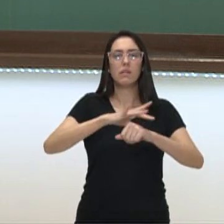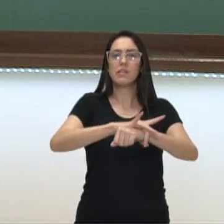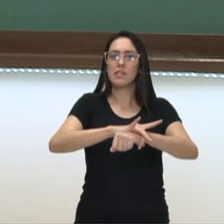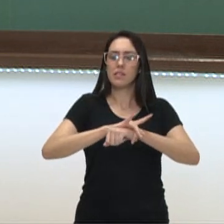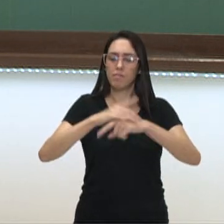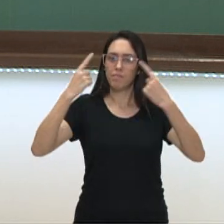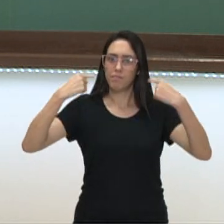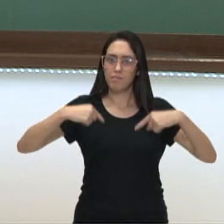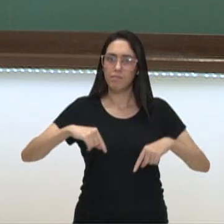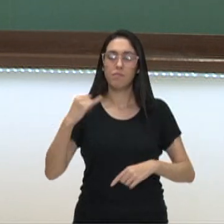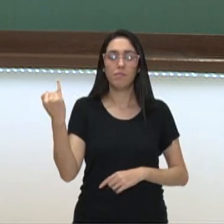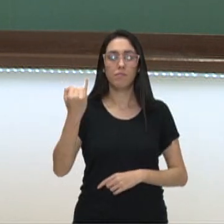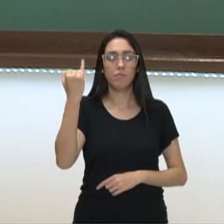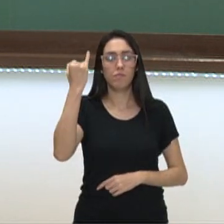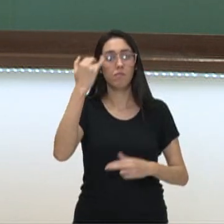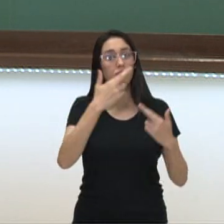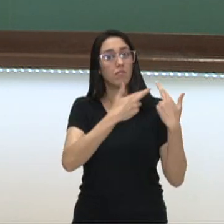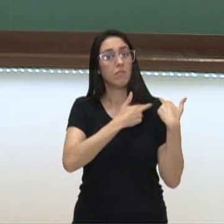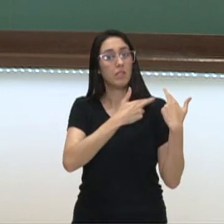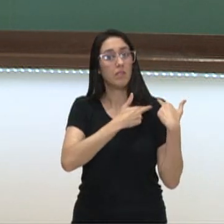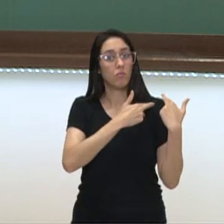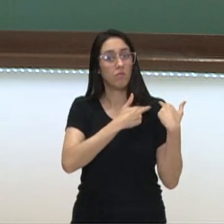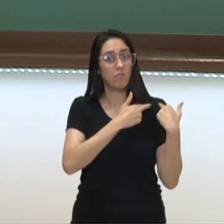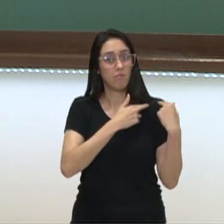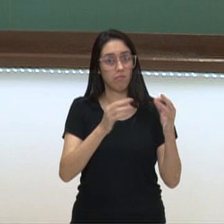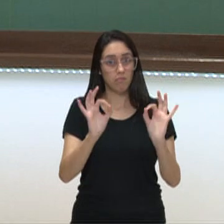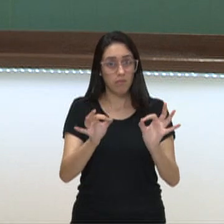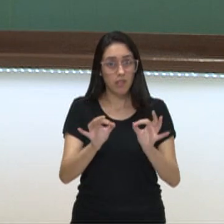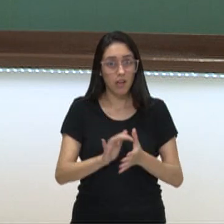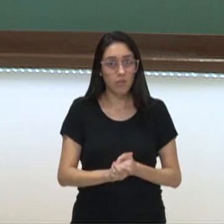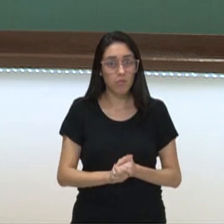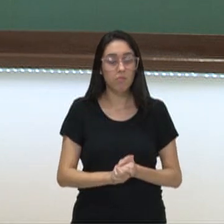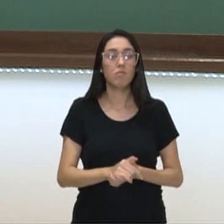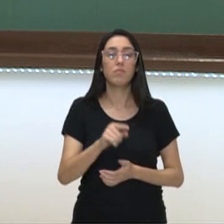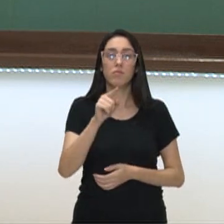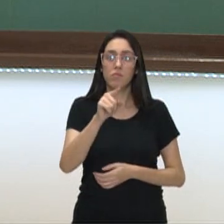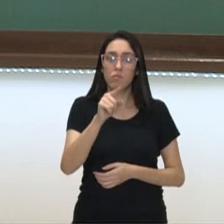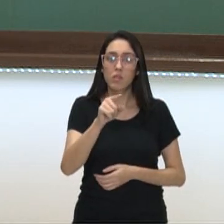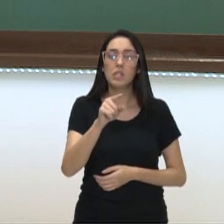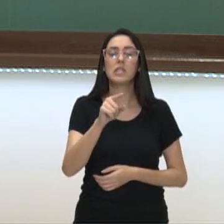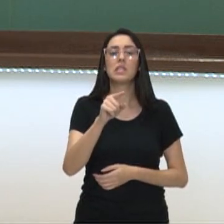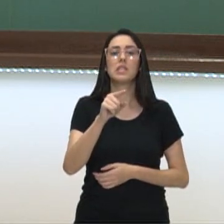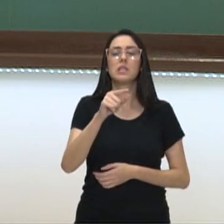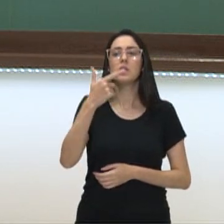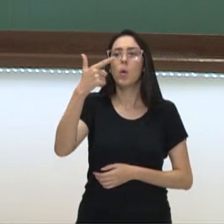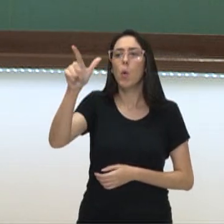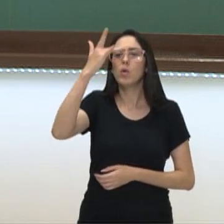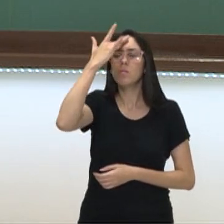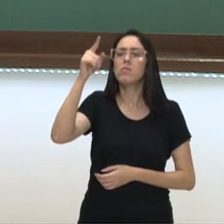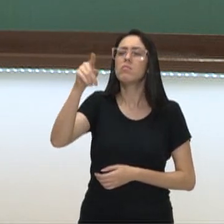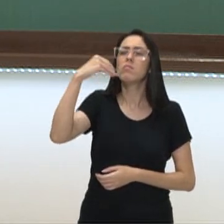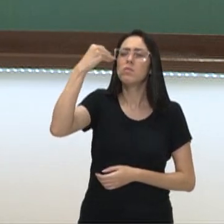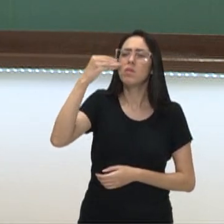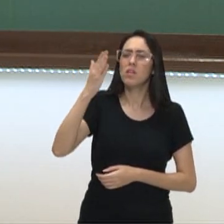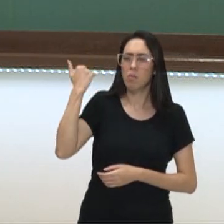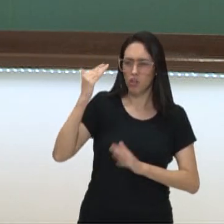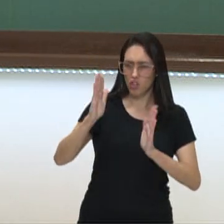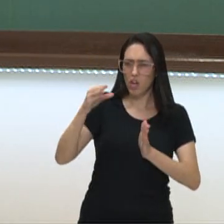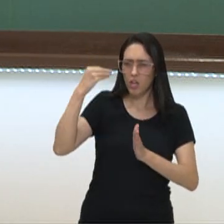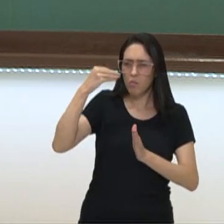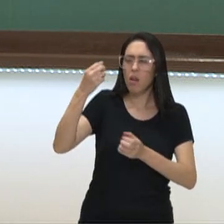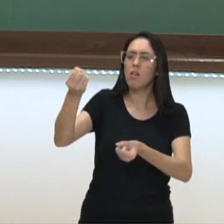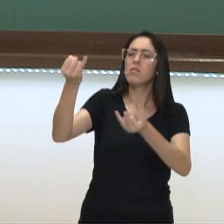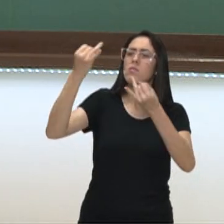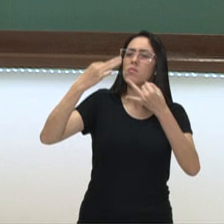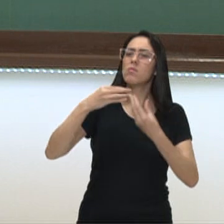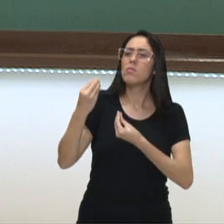segurança e agir sempre com responsabilidade. Comece sempre procurando alguém mais experiente nessa prática para